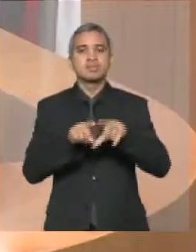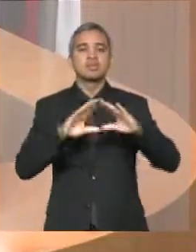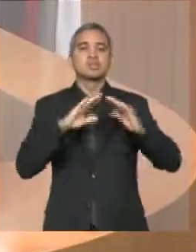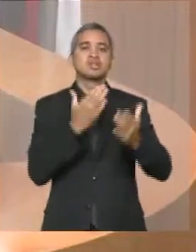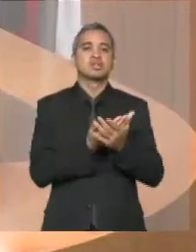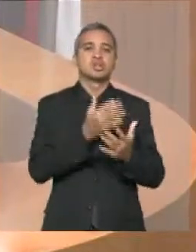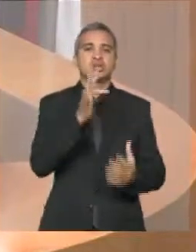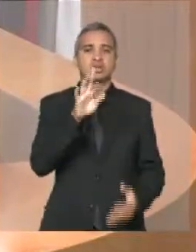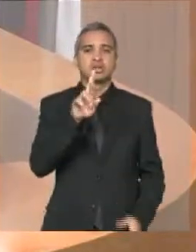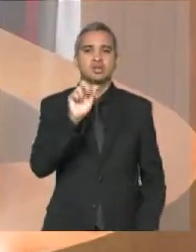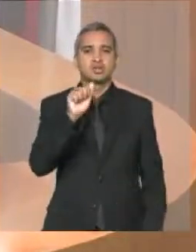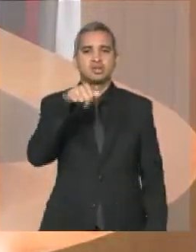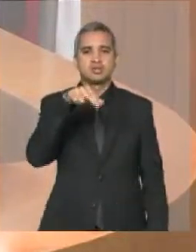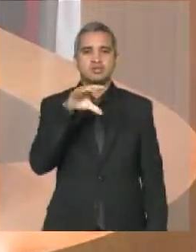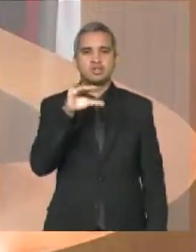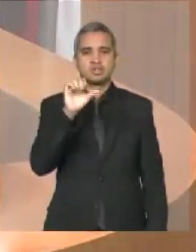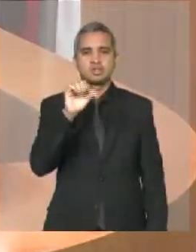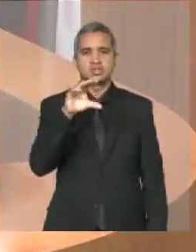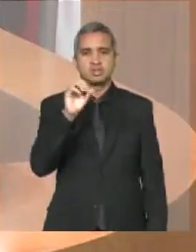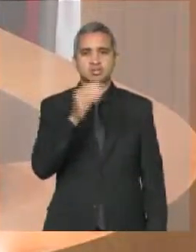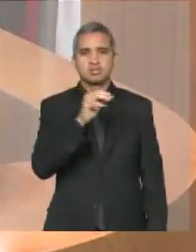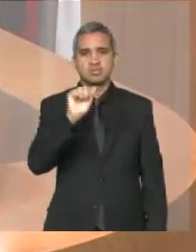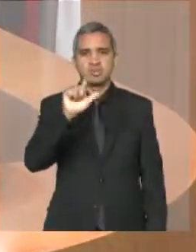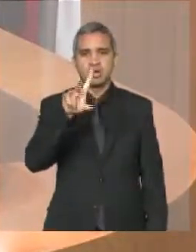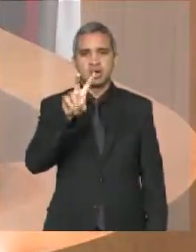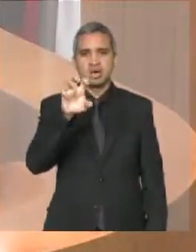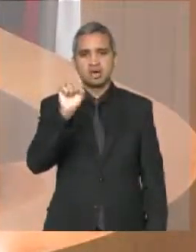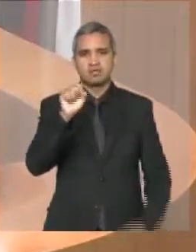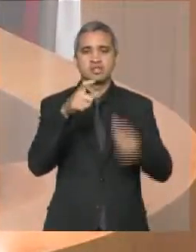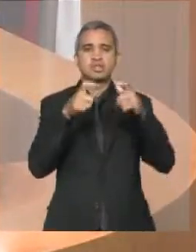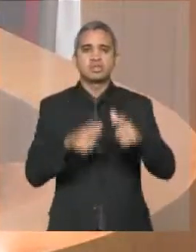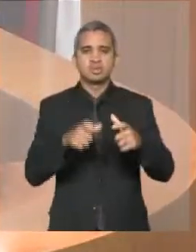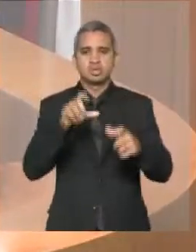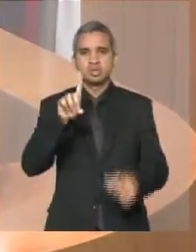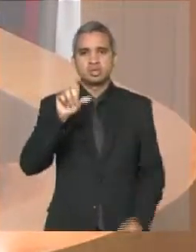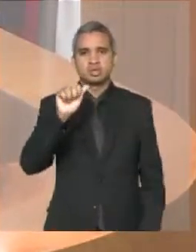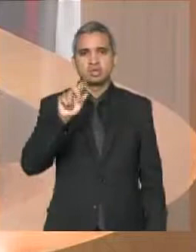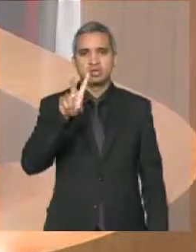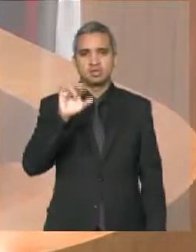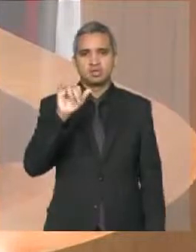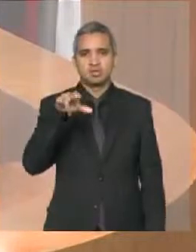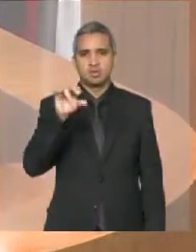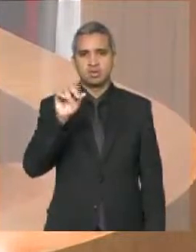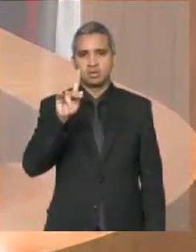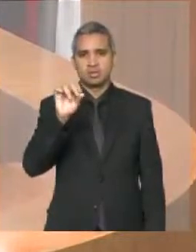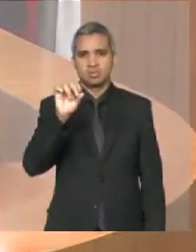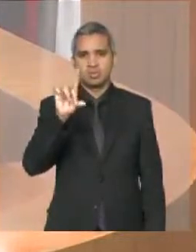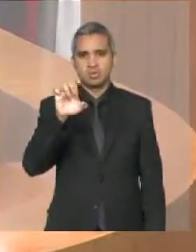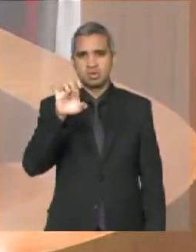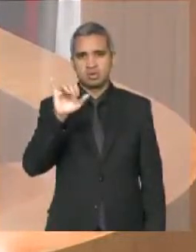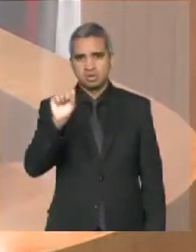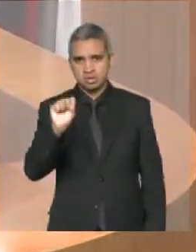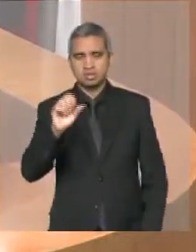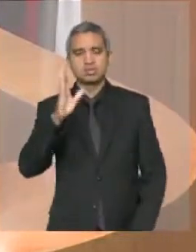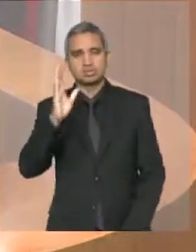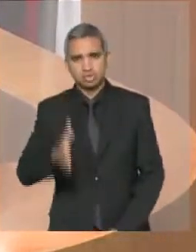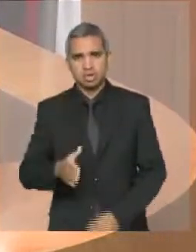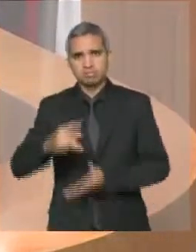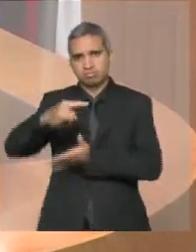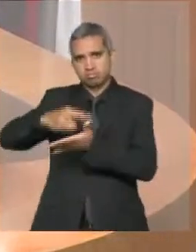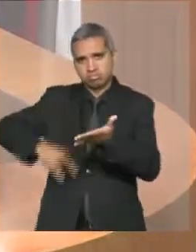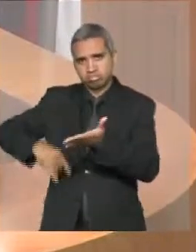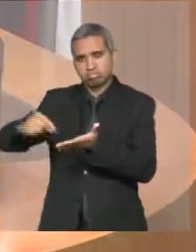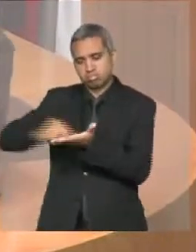Davinópolis. Todas essas quatro escolas já foram garantidas pelo governo do Estado e já vão à licitação. E eu agradeço